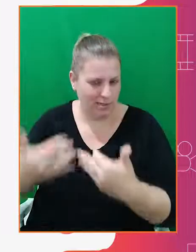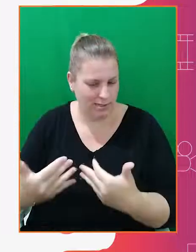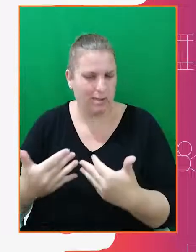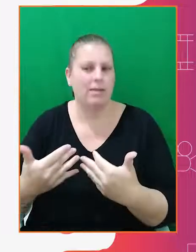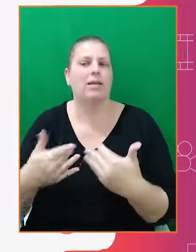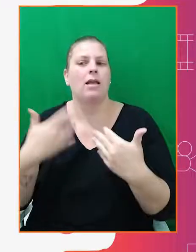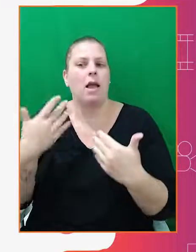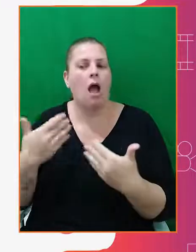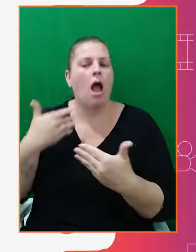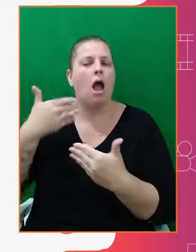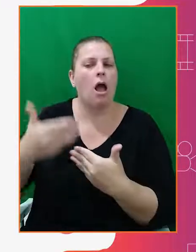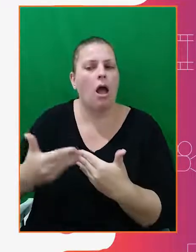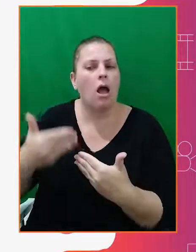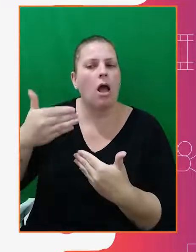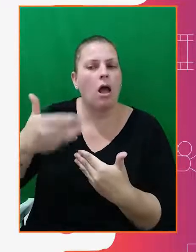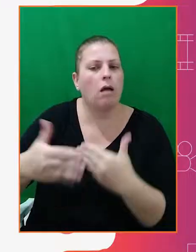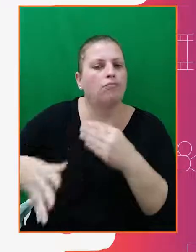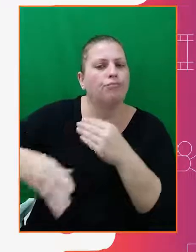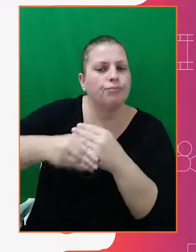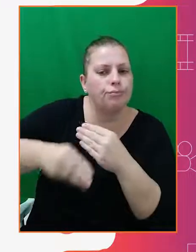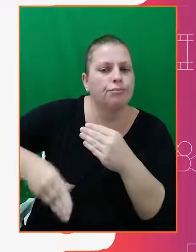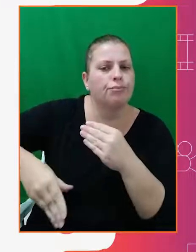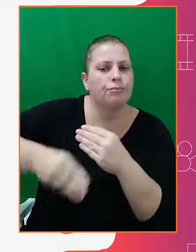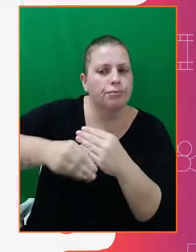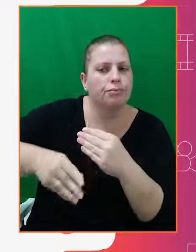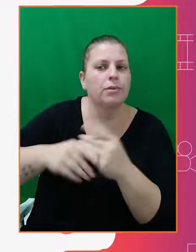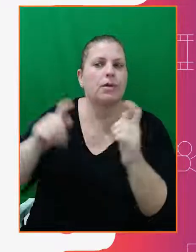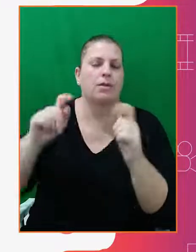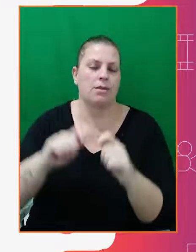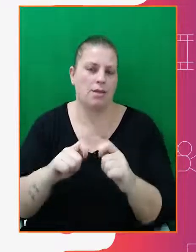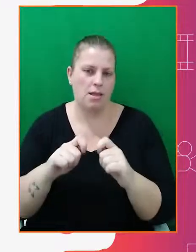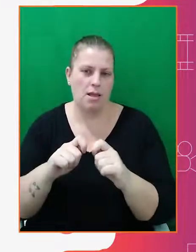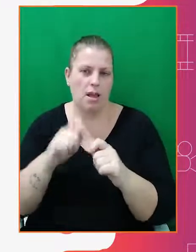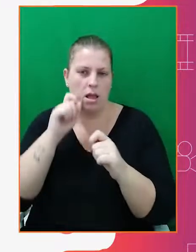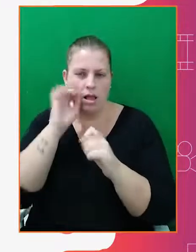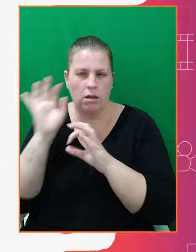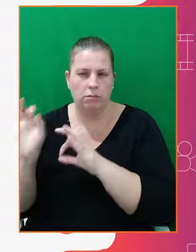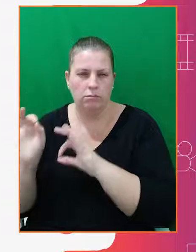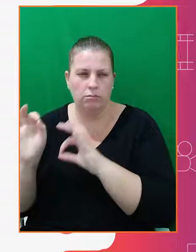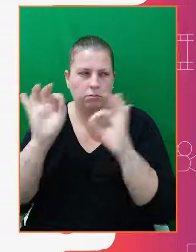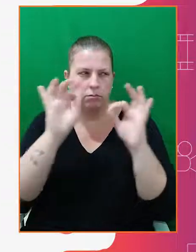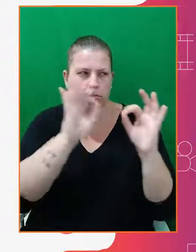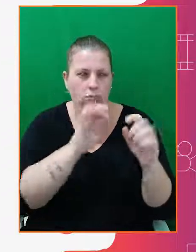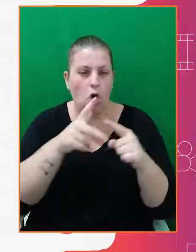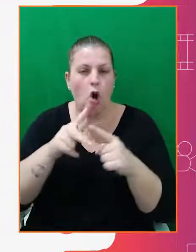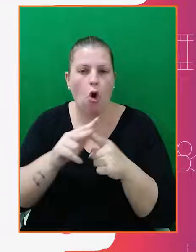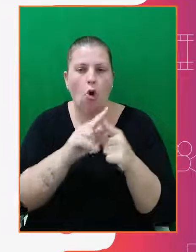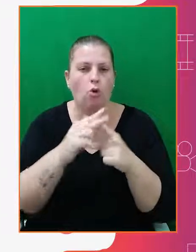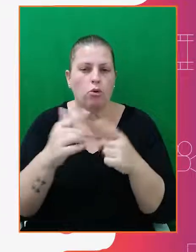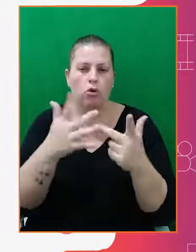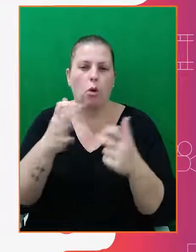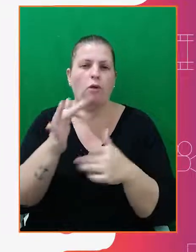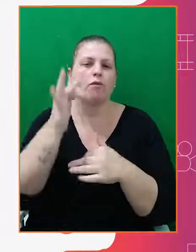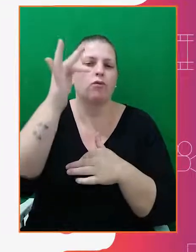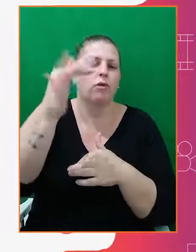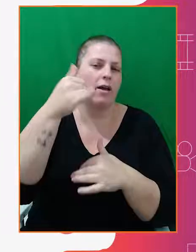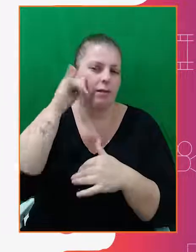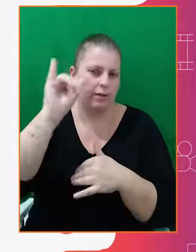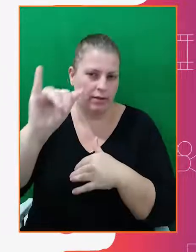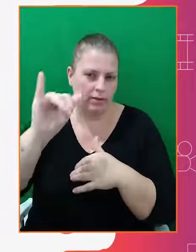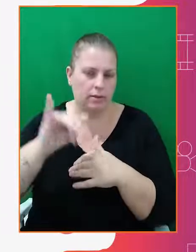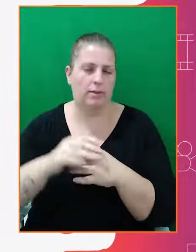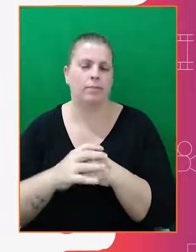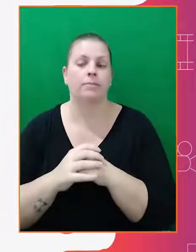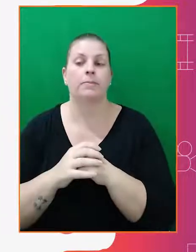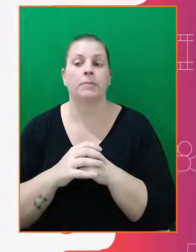conforme a produção avança ela pode ser abastecida. E é uma forma de visualizar o filme e corrigir erros futuros.